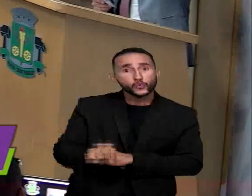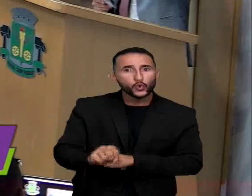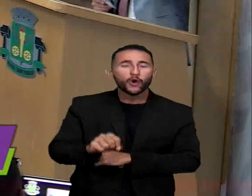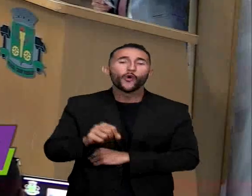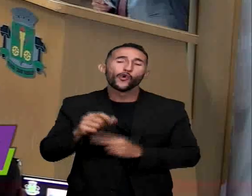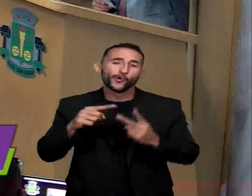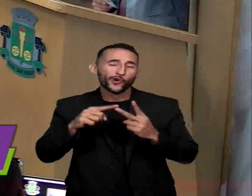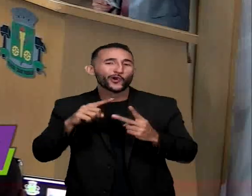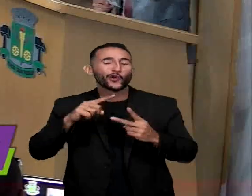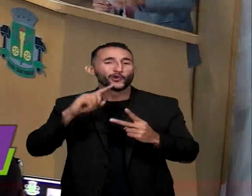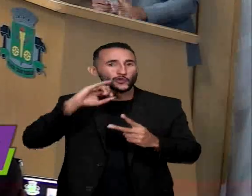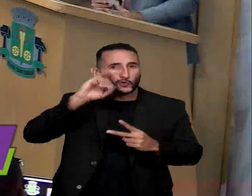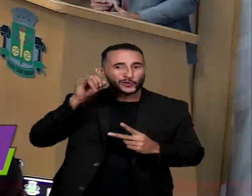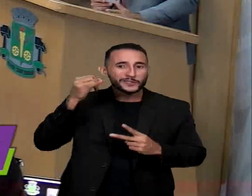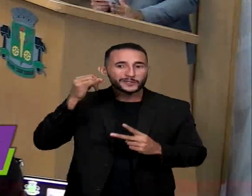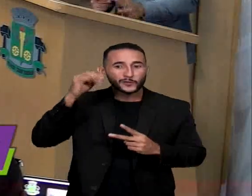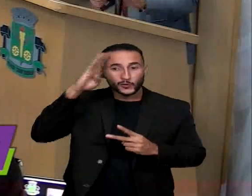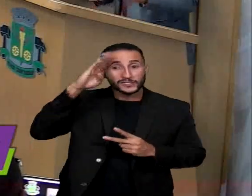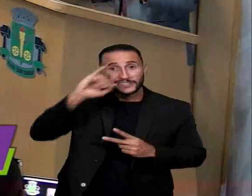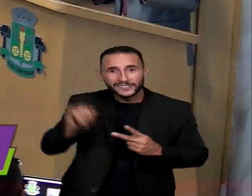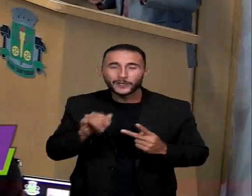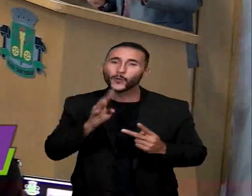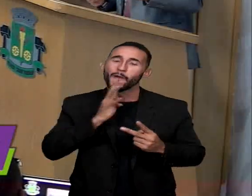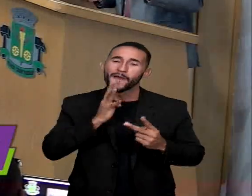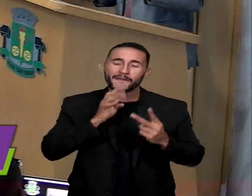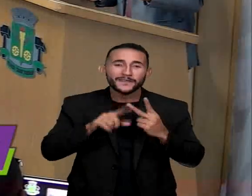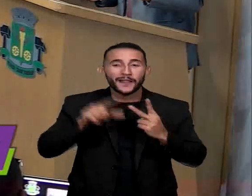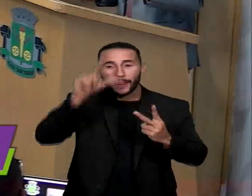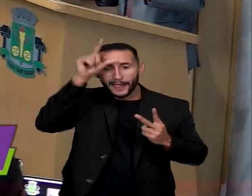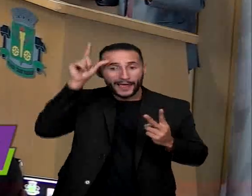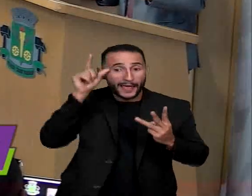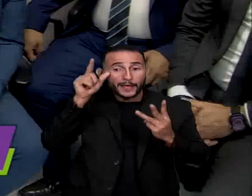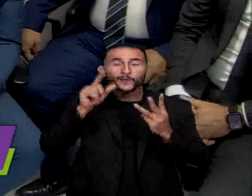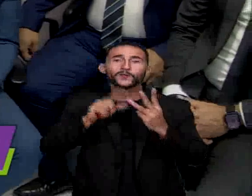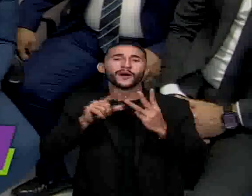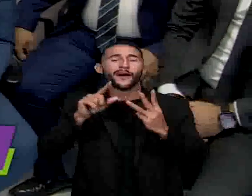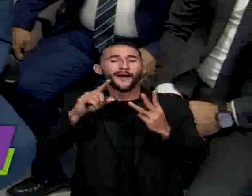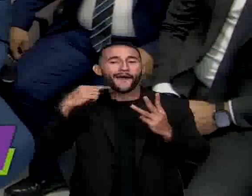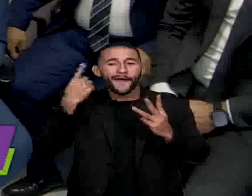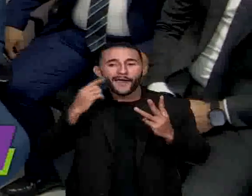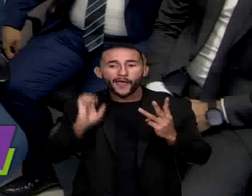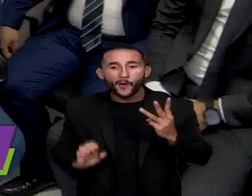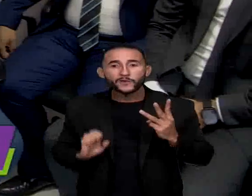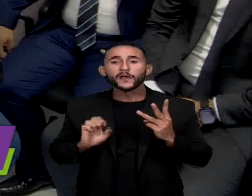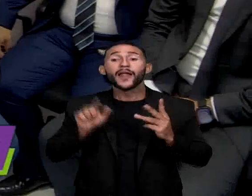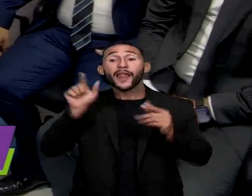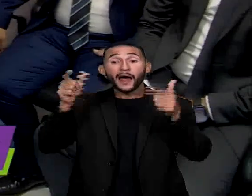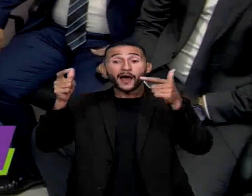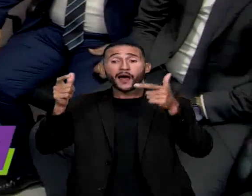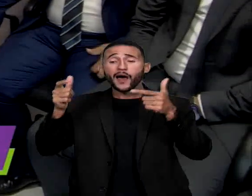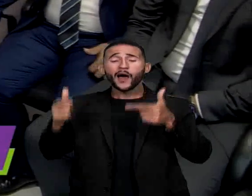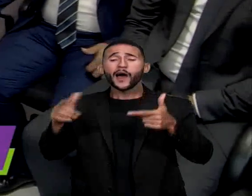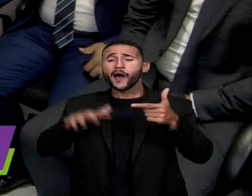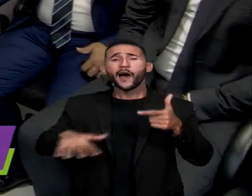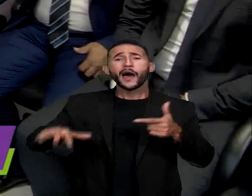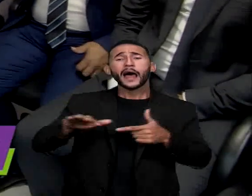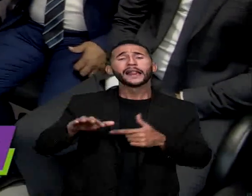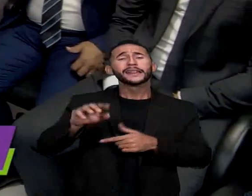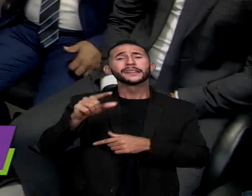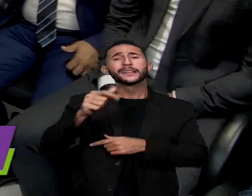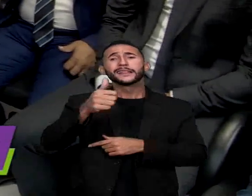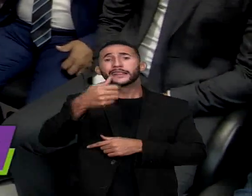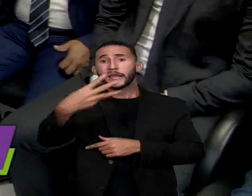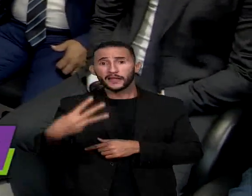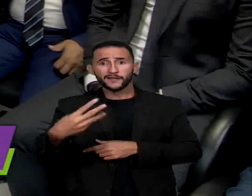Michel Ana Paula conhece muito bem que a questão da 13 da 14 né que tem toda uma contextualização ali de